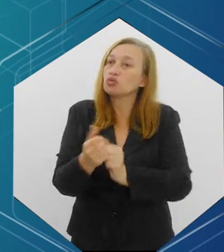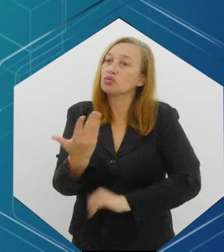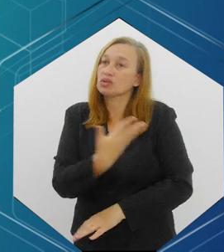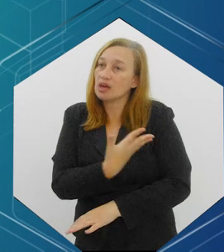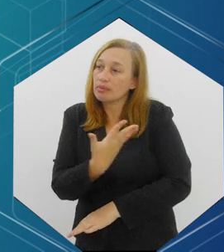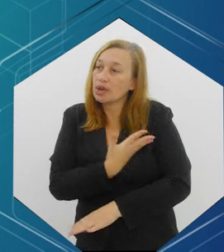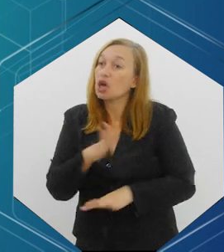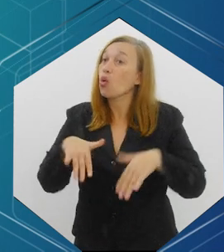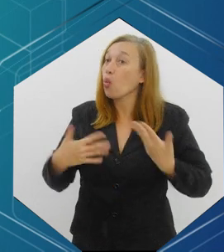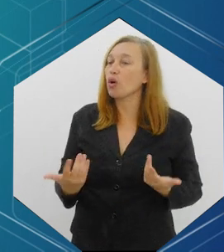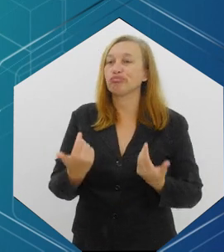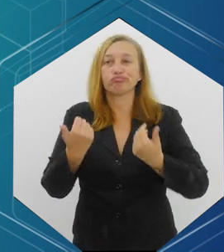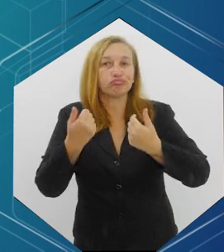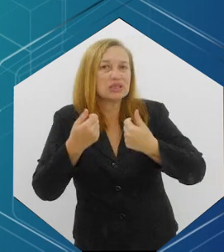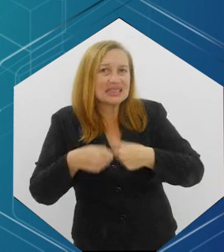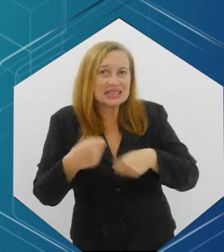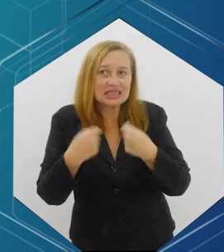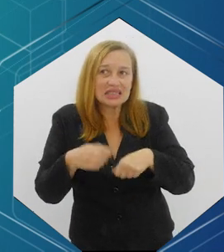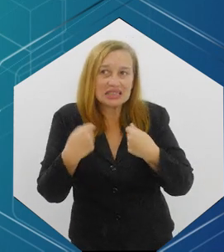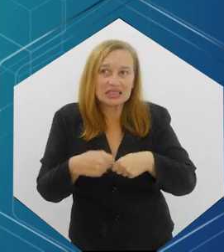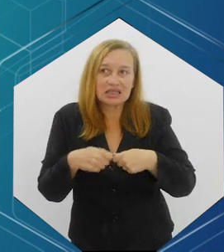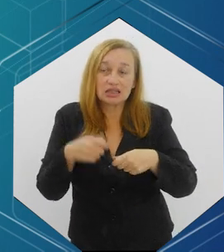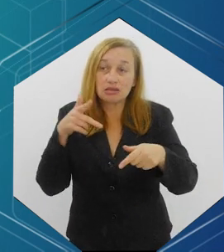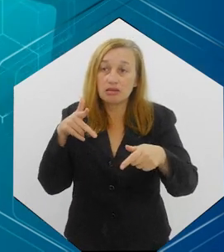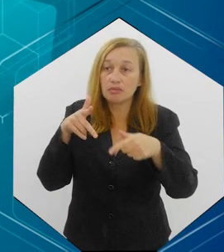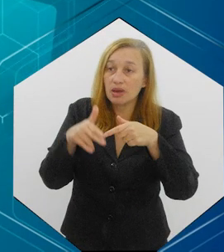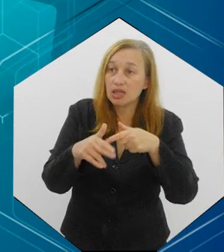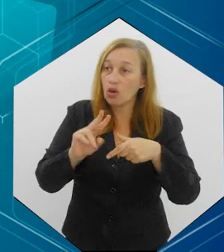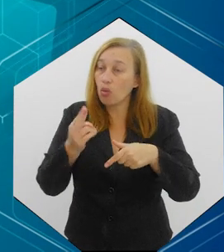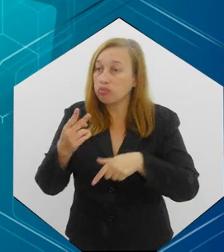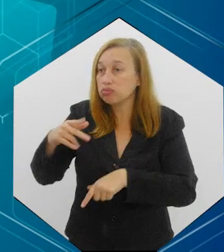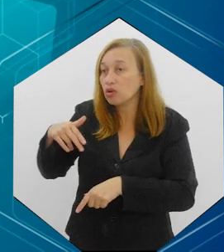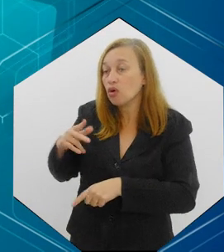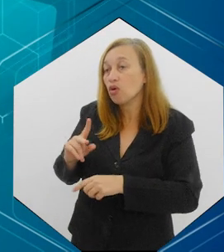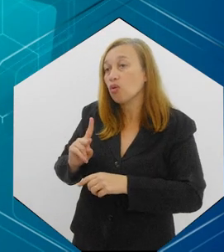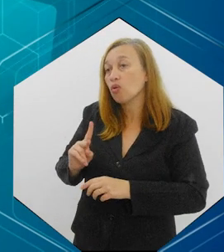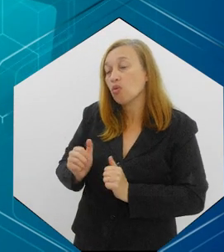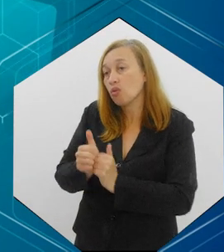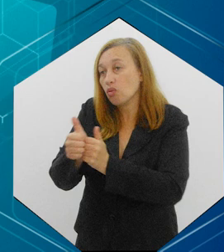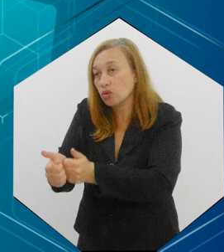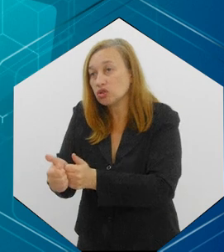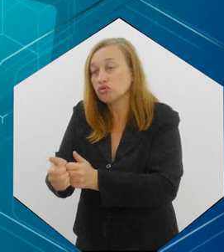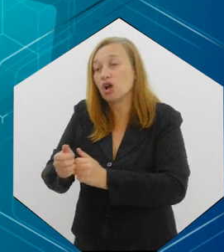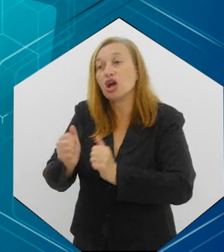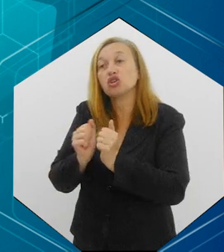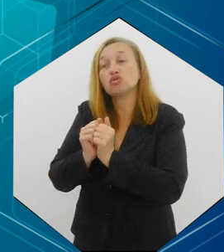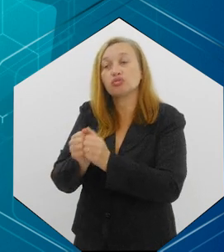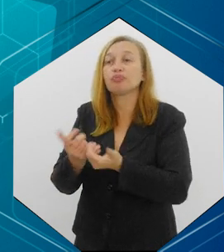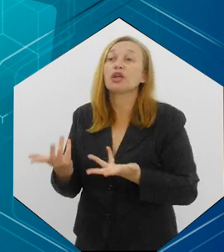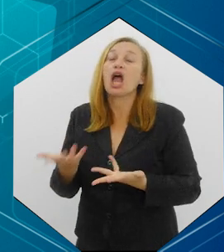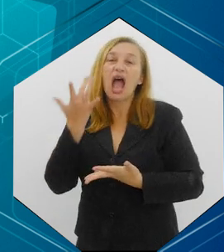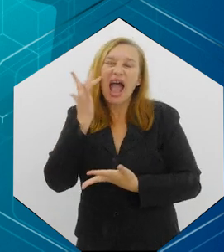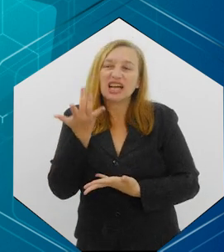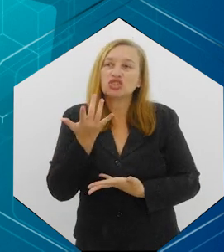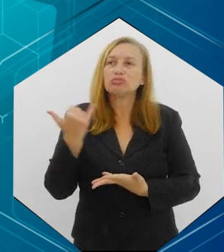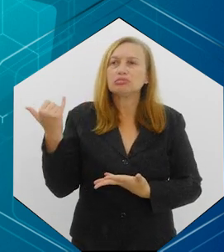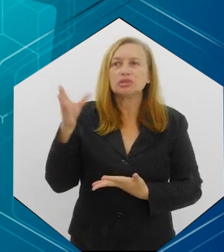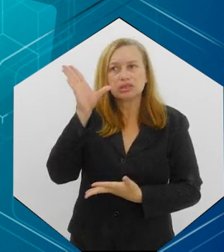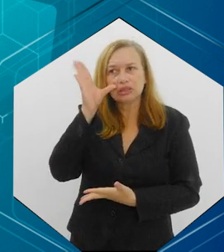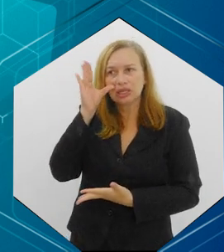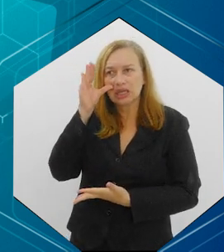a interação dos colegas, quando há necessidade de intervir, encaminhar e acompanhar